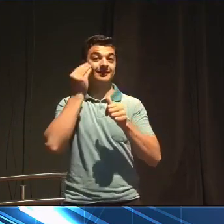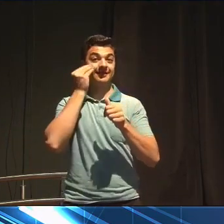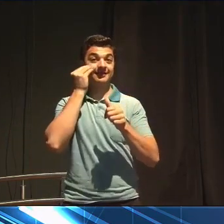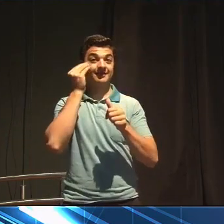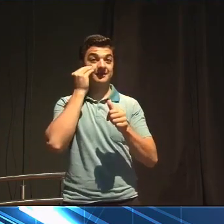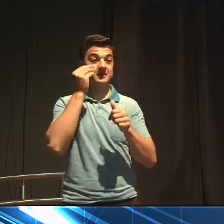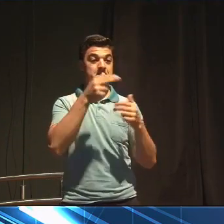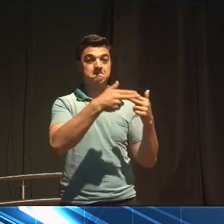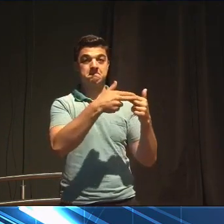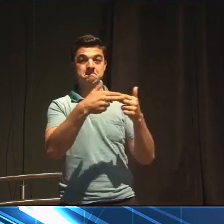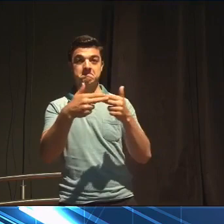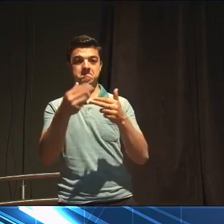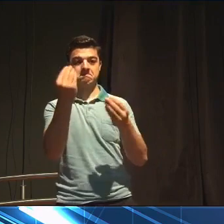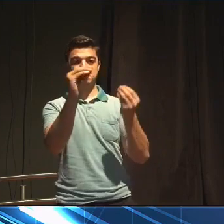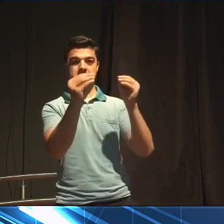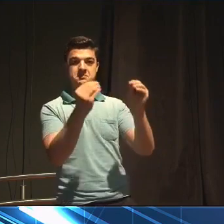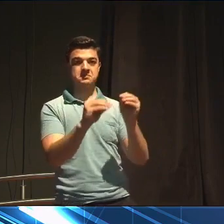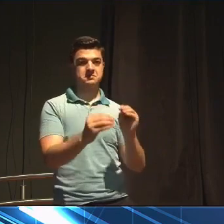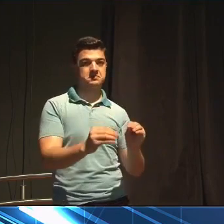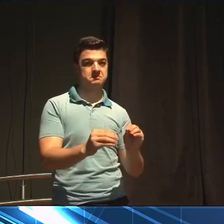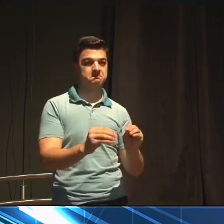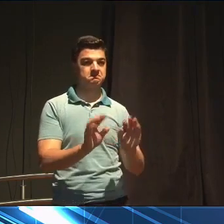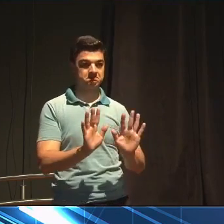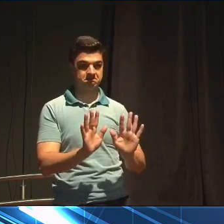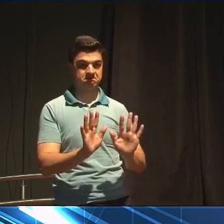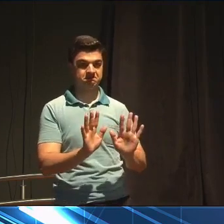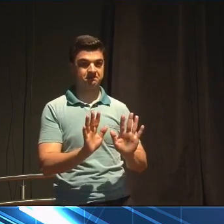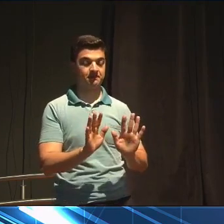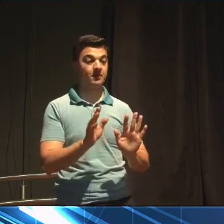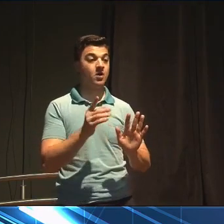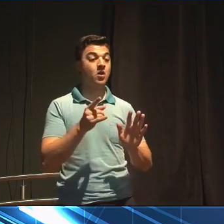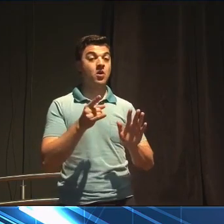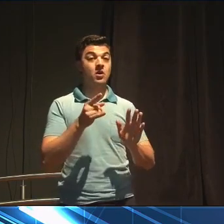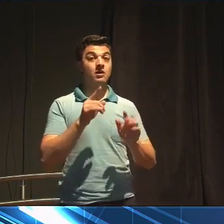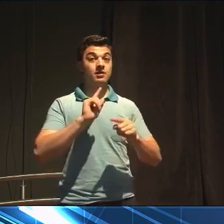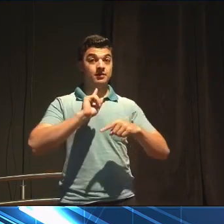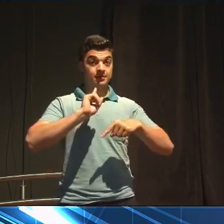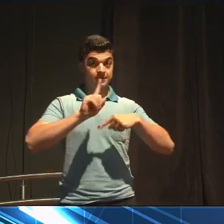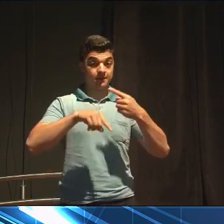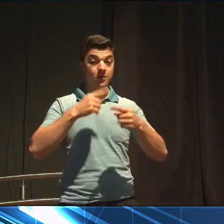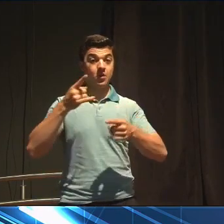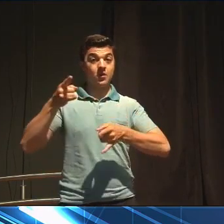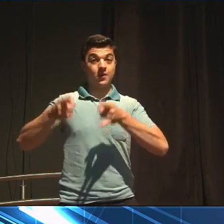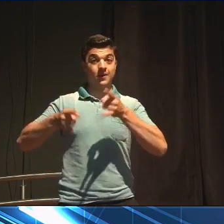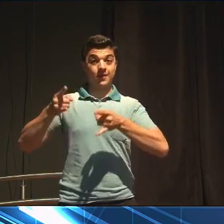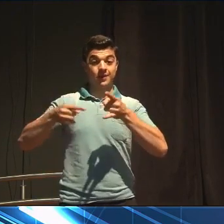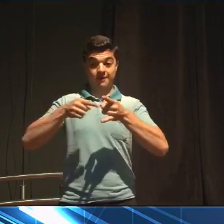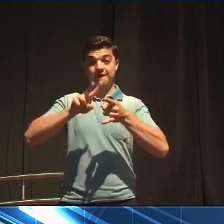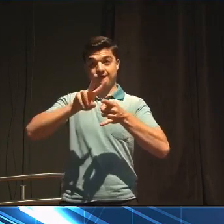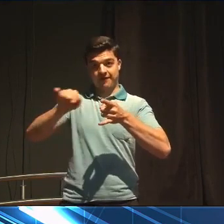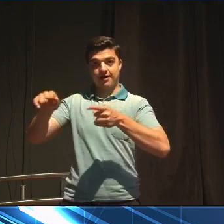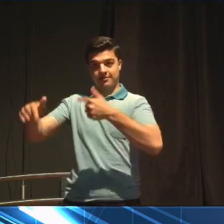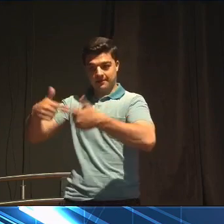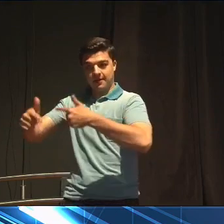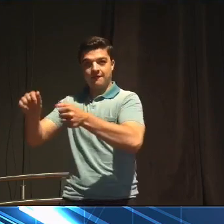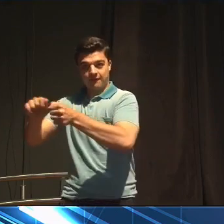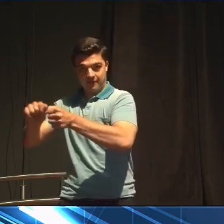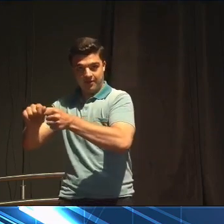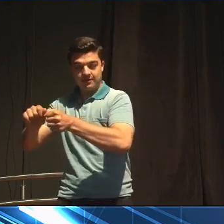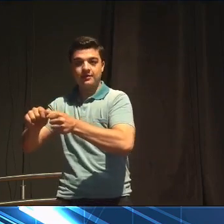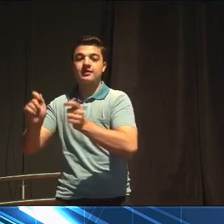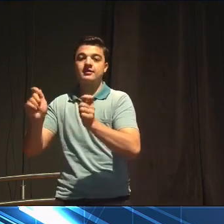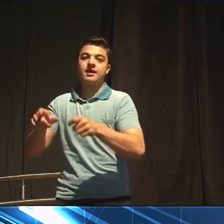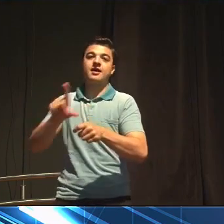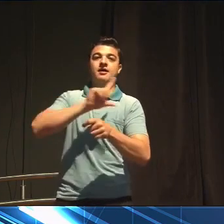eu consigo pegar o robô que vai fazer a movimentação no mundo real e treiná-lo dentro do mundo virtual usando uma